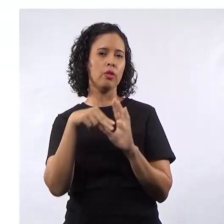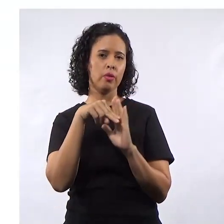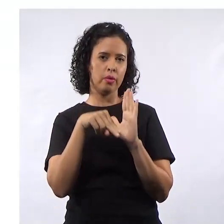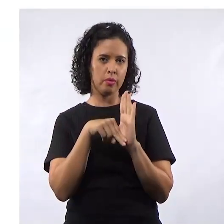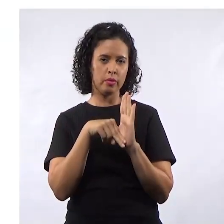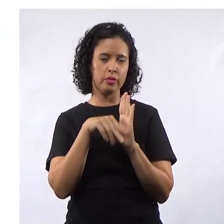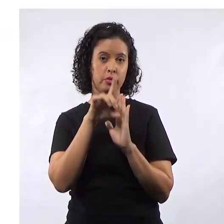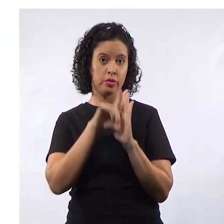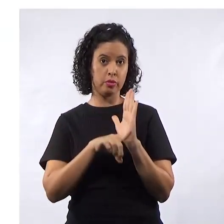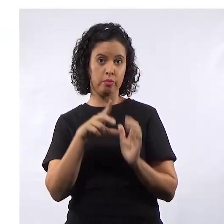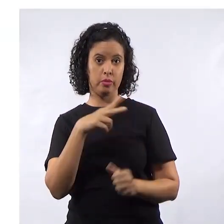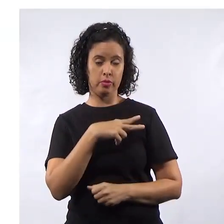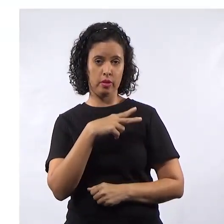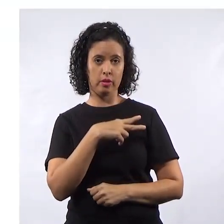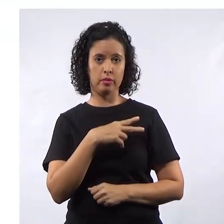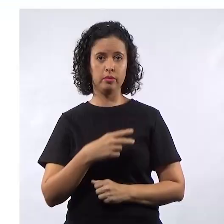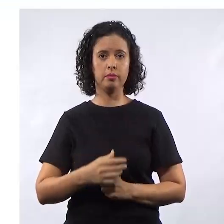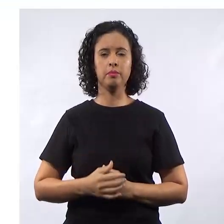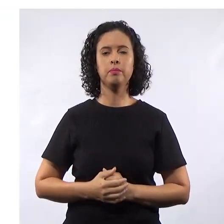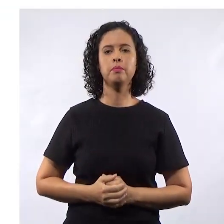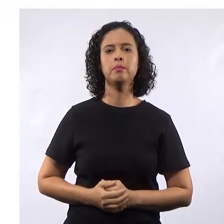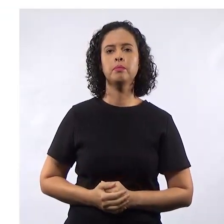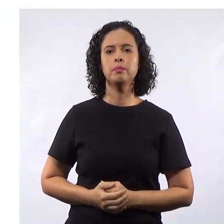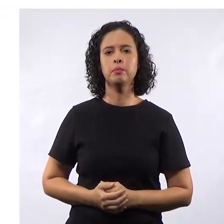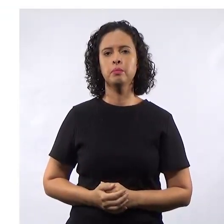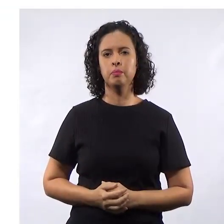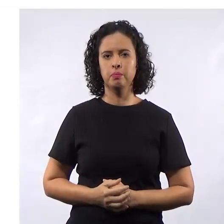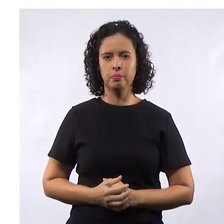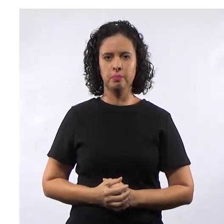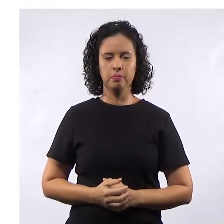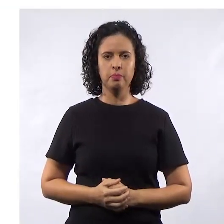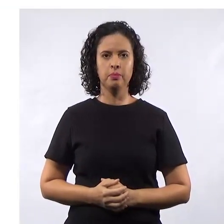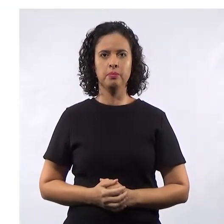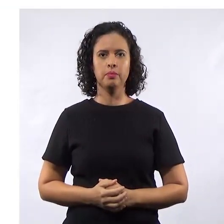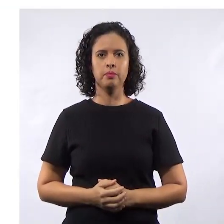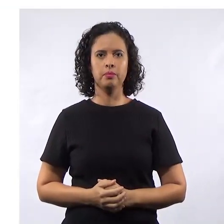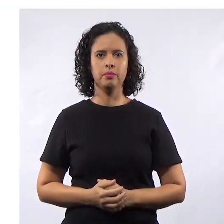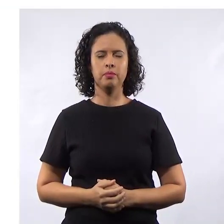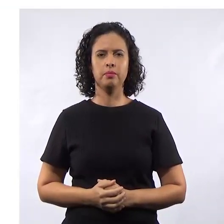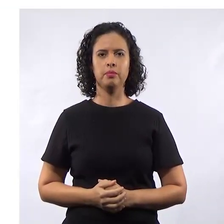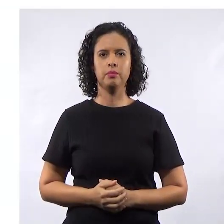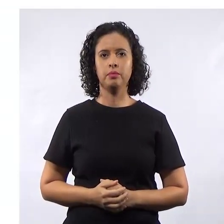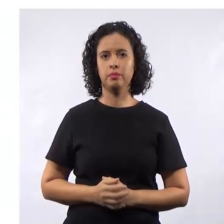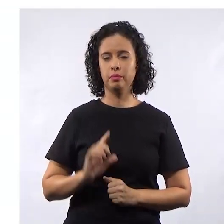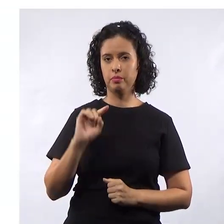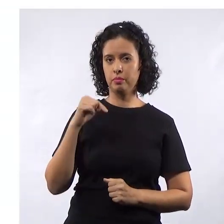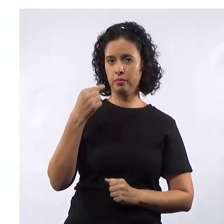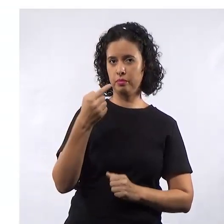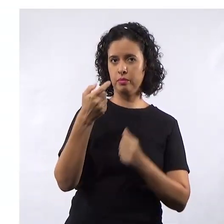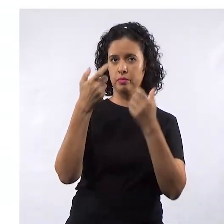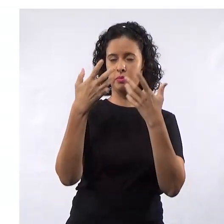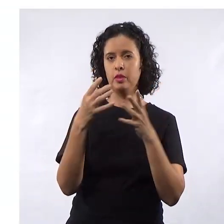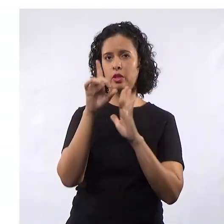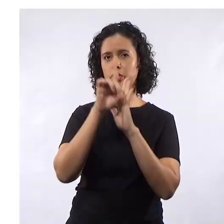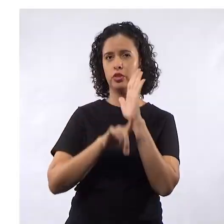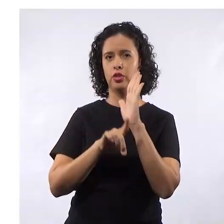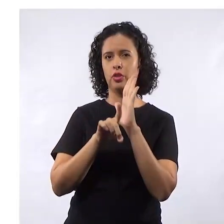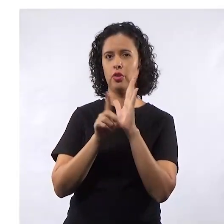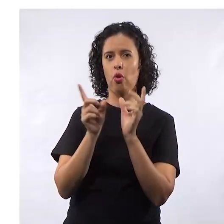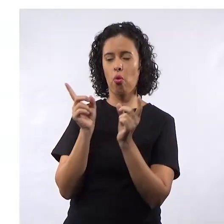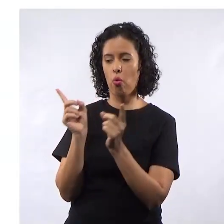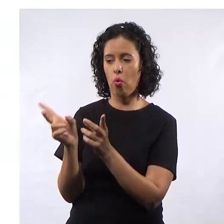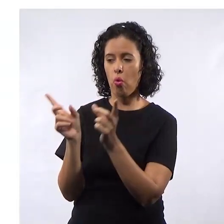tá? Direito comercial, gente, olha só, por que eu usei esse termo aqui? Já já vocês vão entender, né?